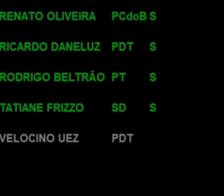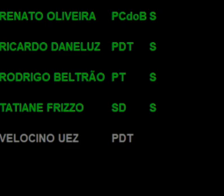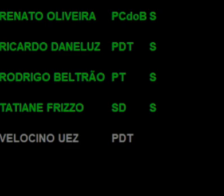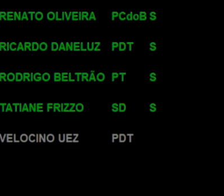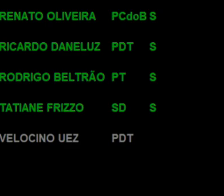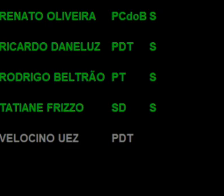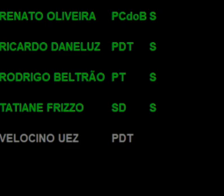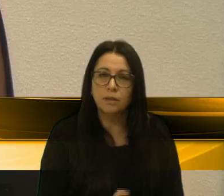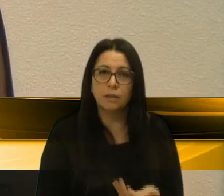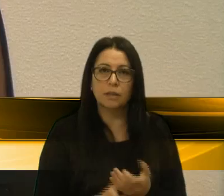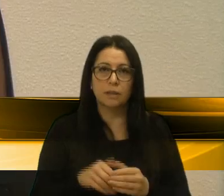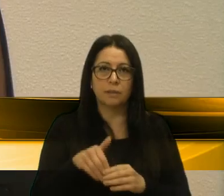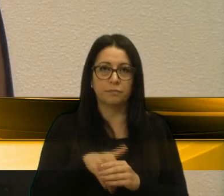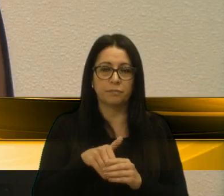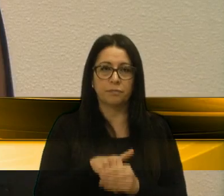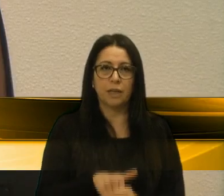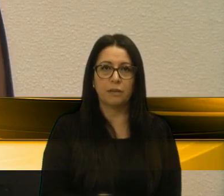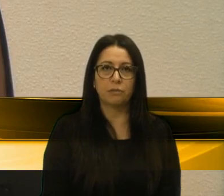Encerrado o registro dos votos.